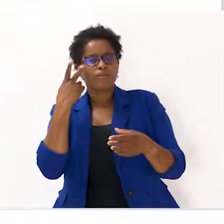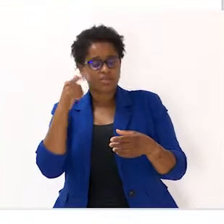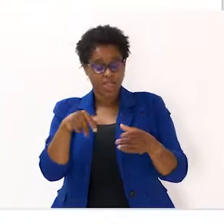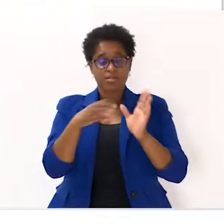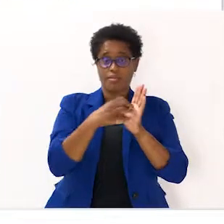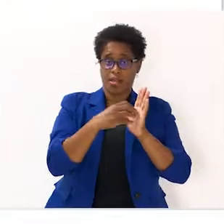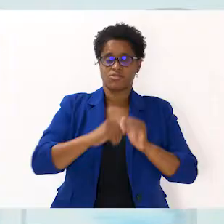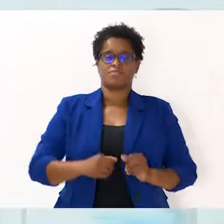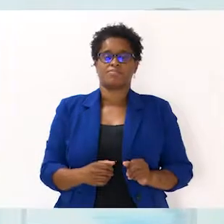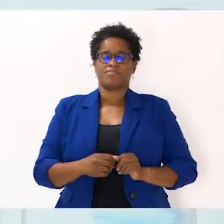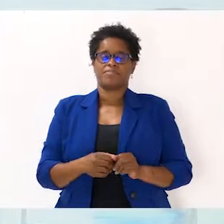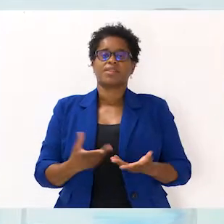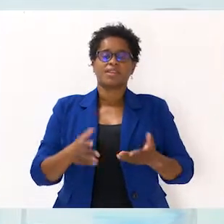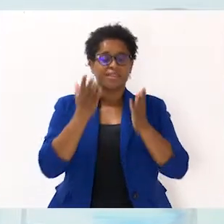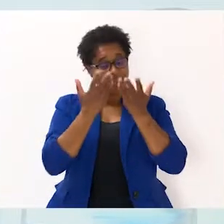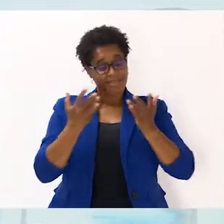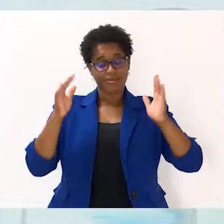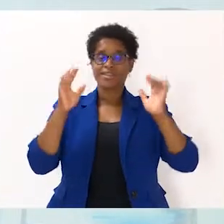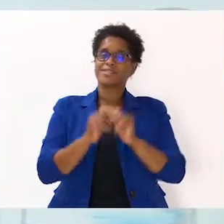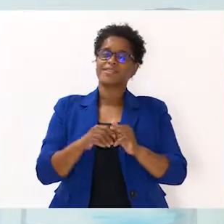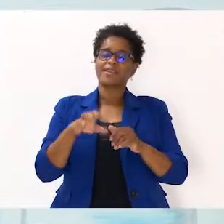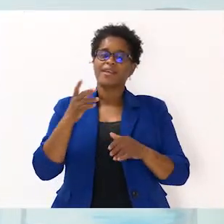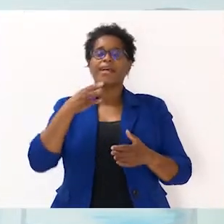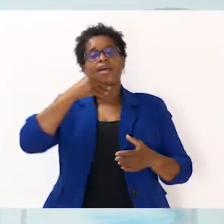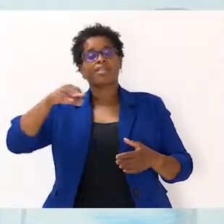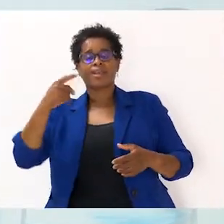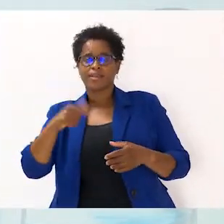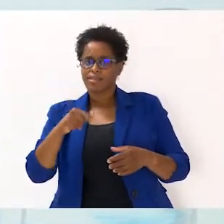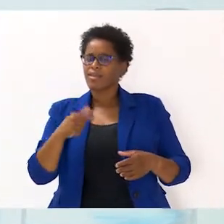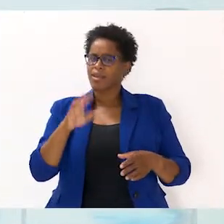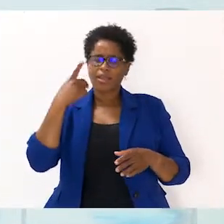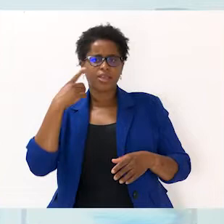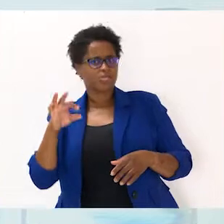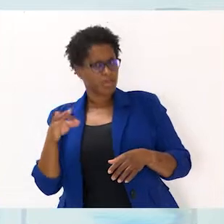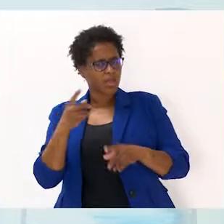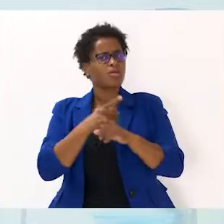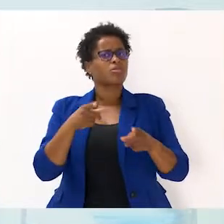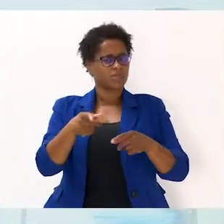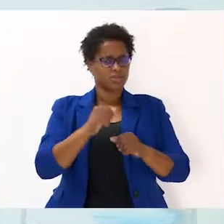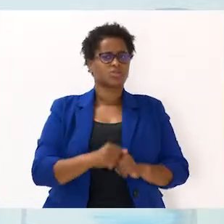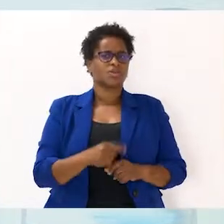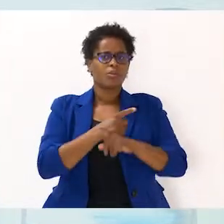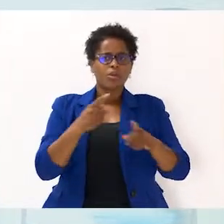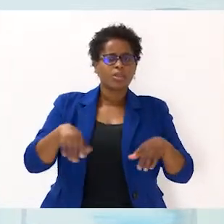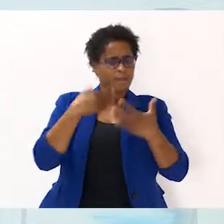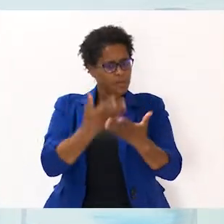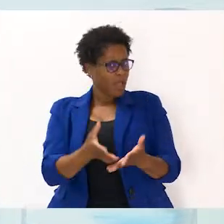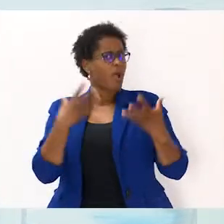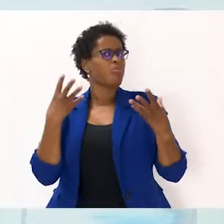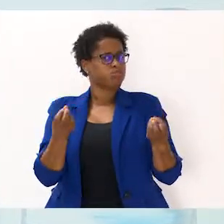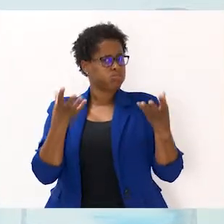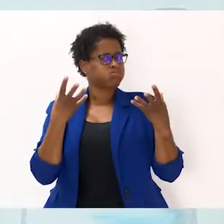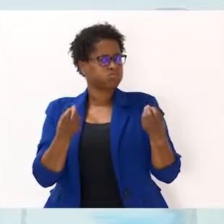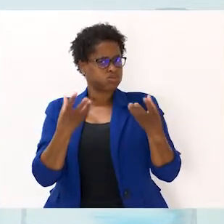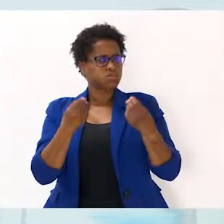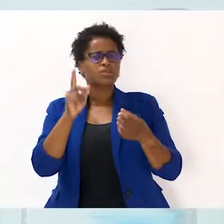imagem. E na natureza, o planeta Terra é um planeta especial por causa disso, porque apresenta uma diversidade